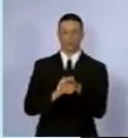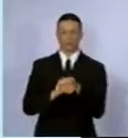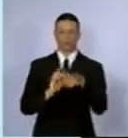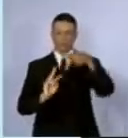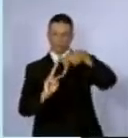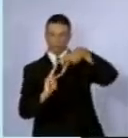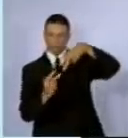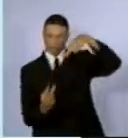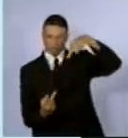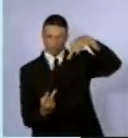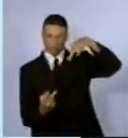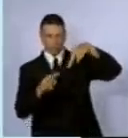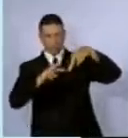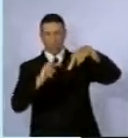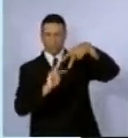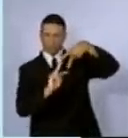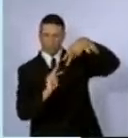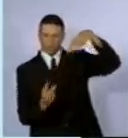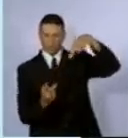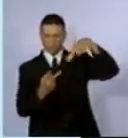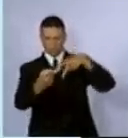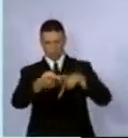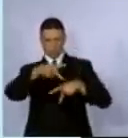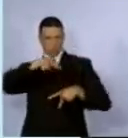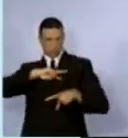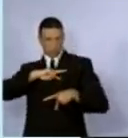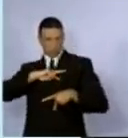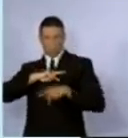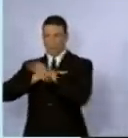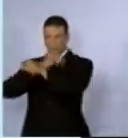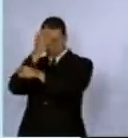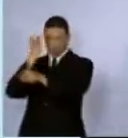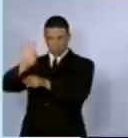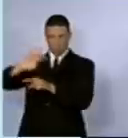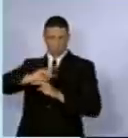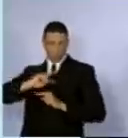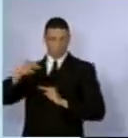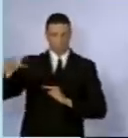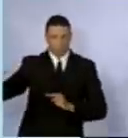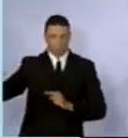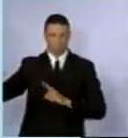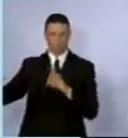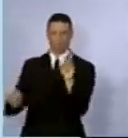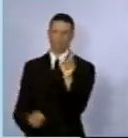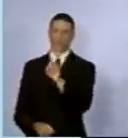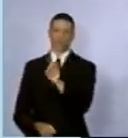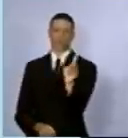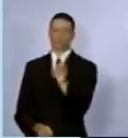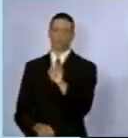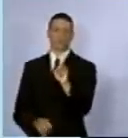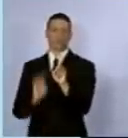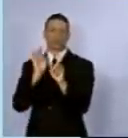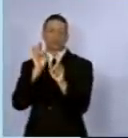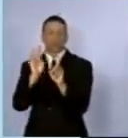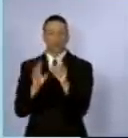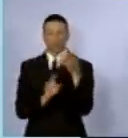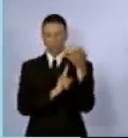algo infeccioso, portanto. Então, nós estamos falando de mutações no DNA que faz com que as